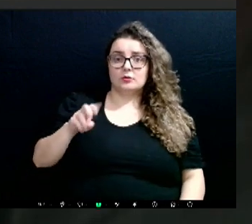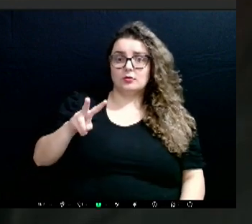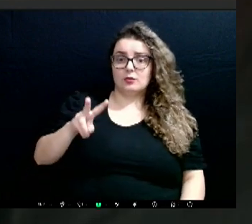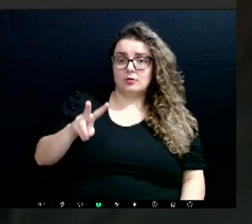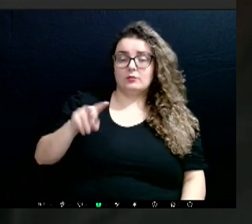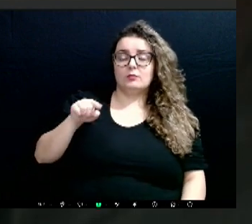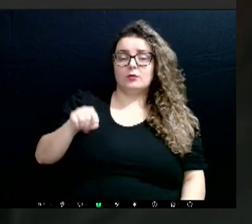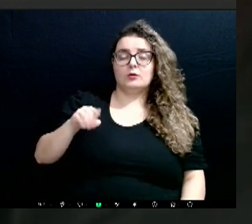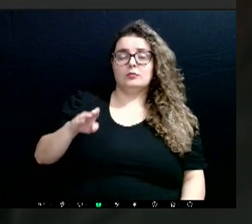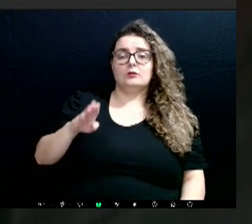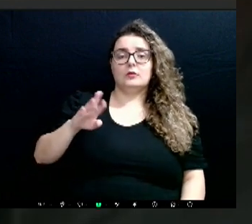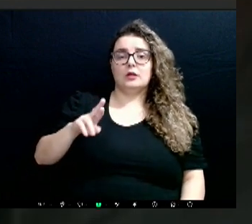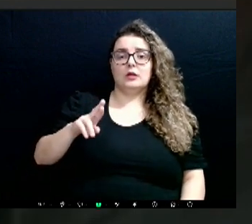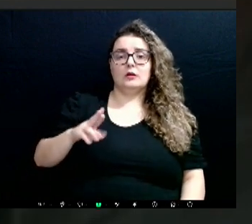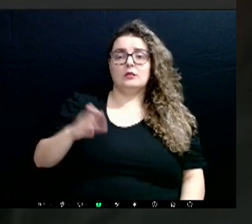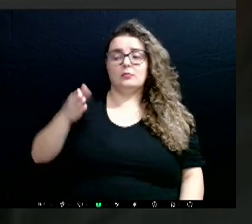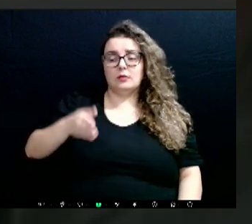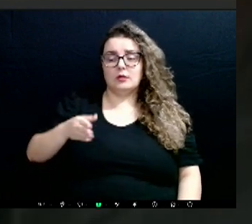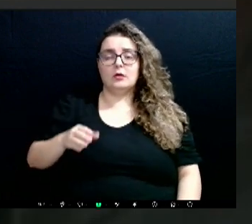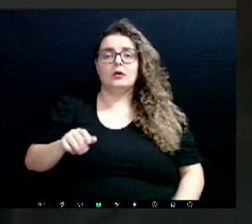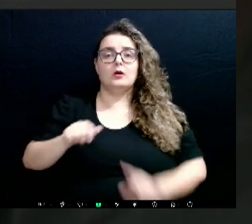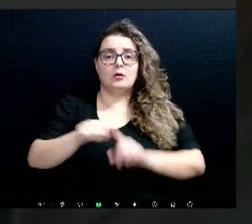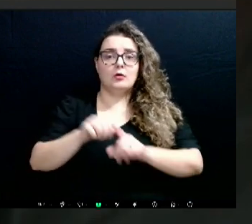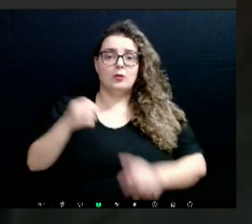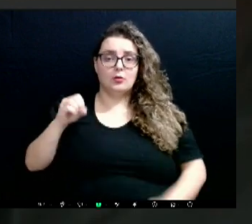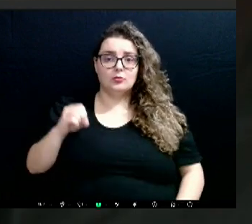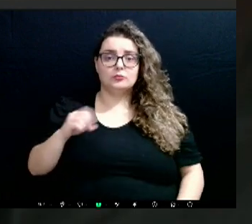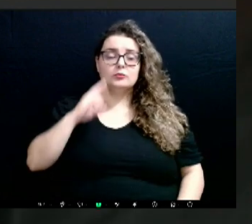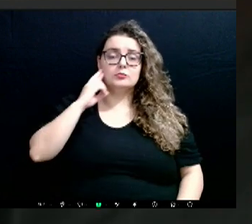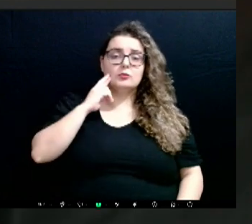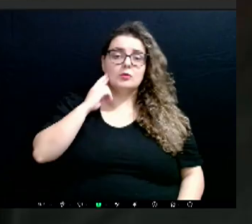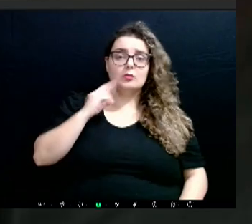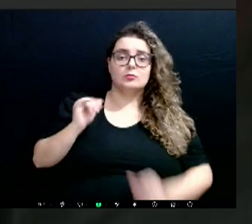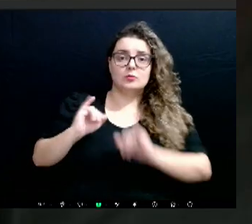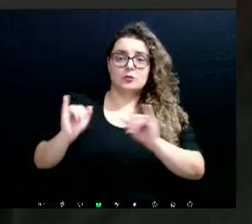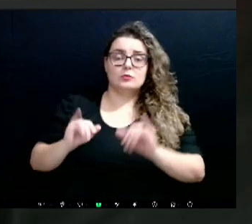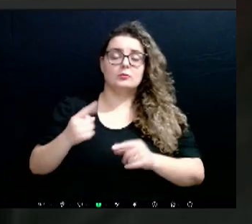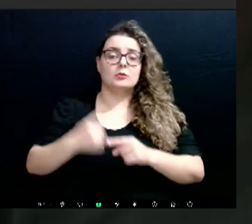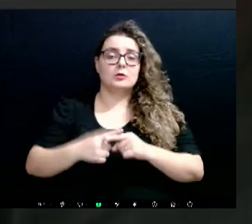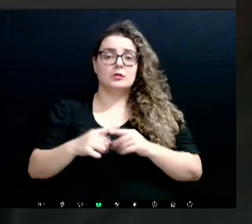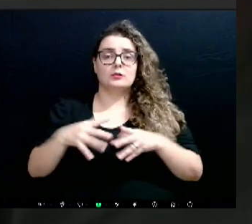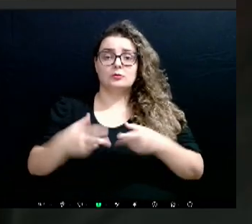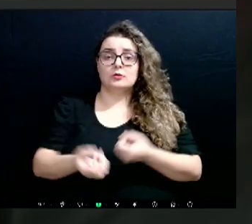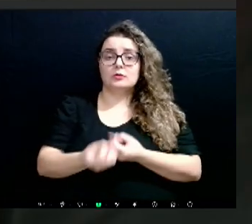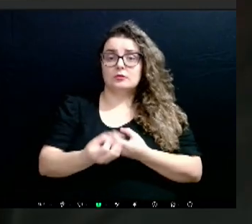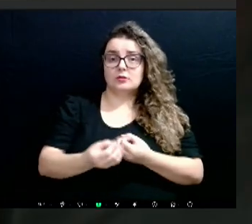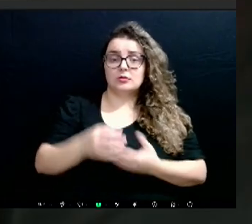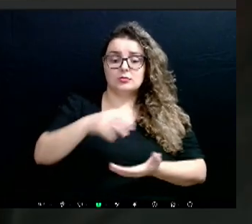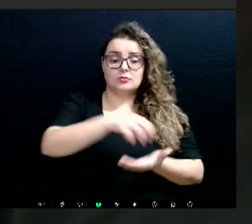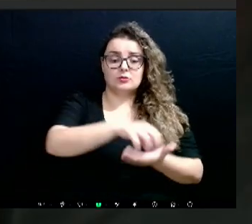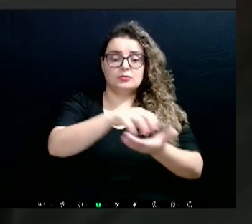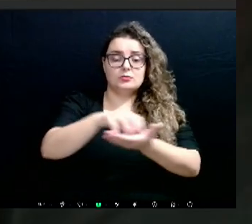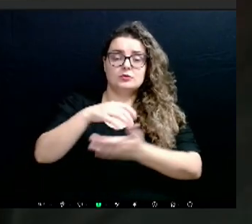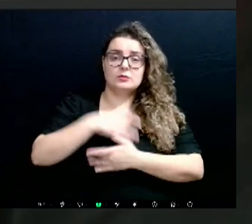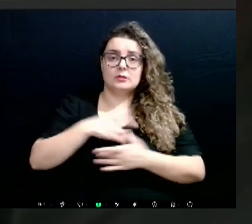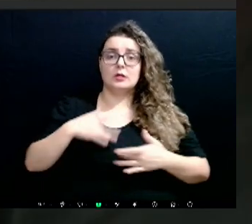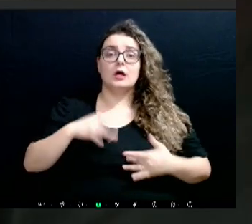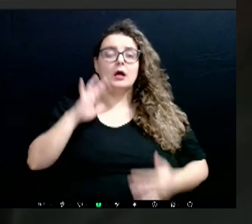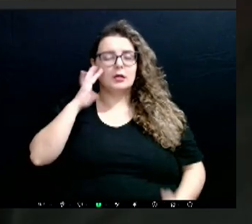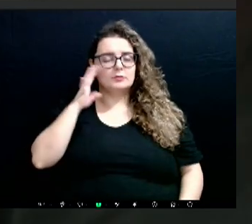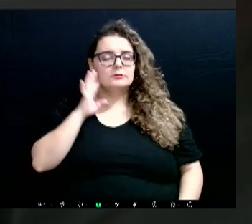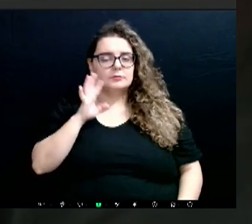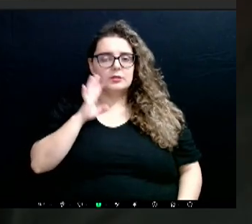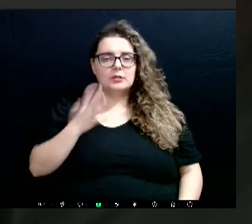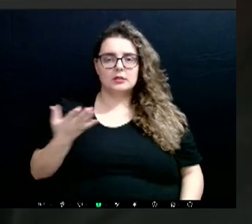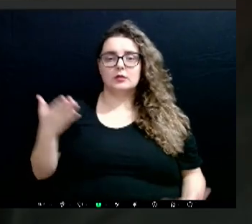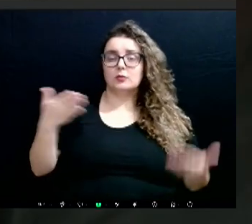campinas.sp.gov.br/sites Outubro Rosa Notícias, porque você tem todas as informações de todos os centros de saúde. Acho bem legal, bem interessante, se você